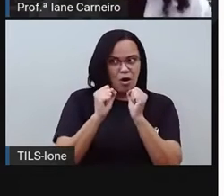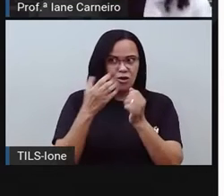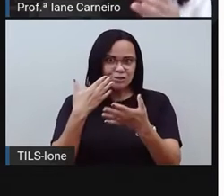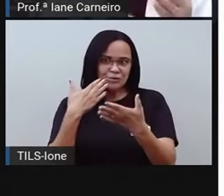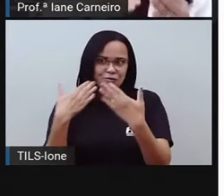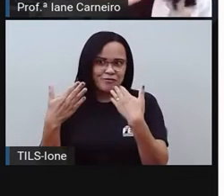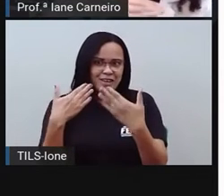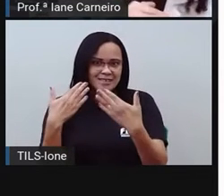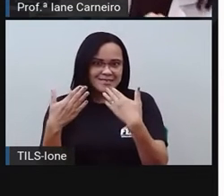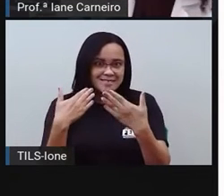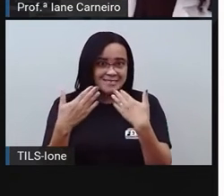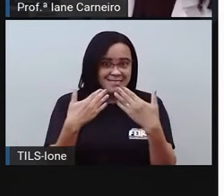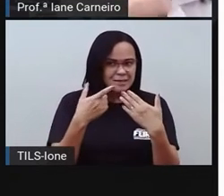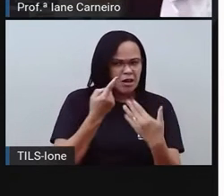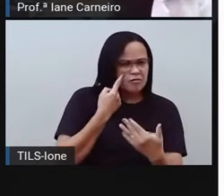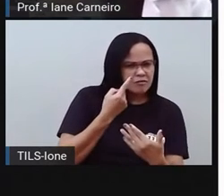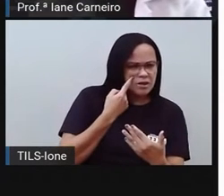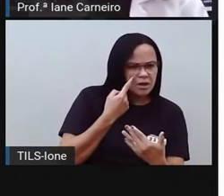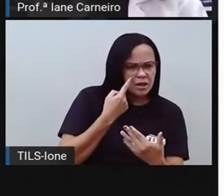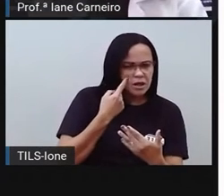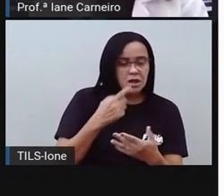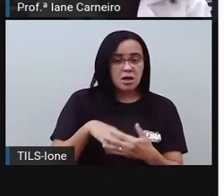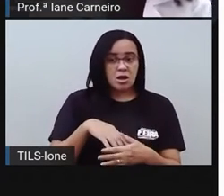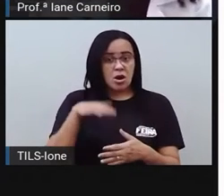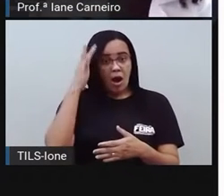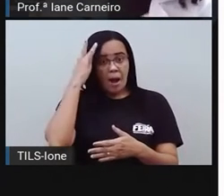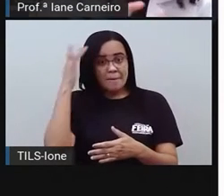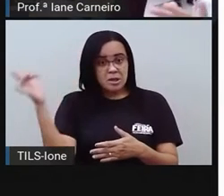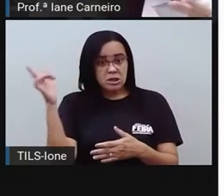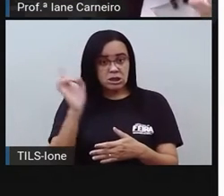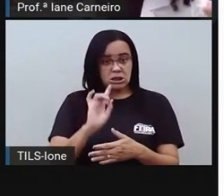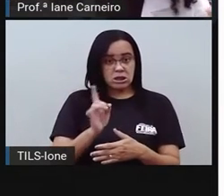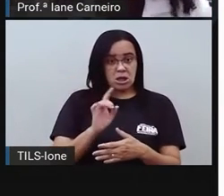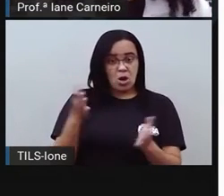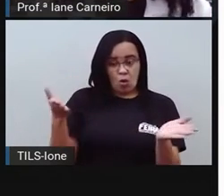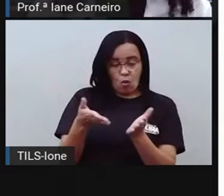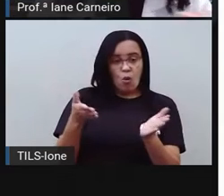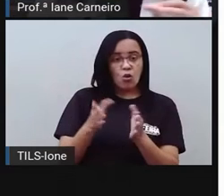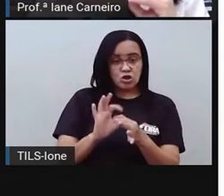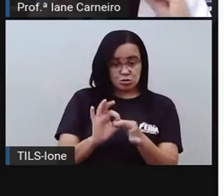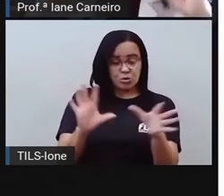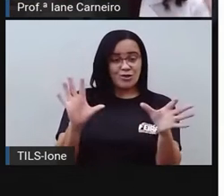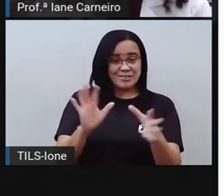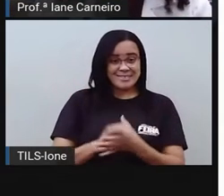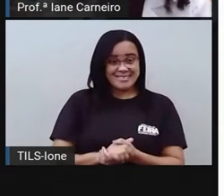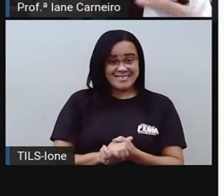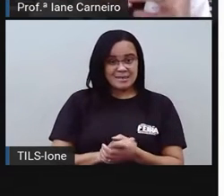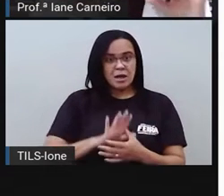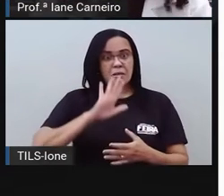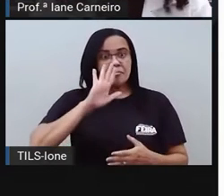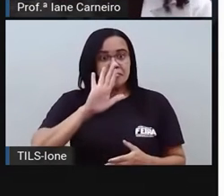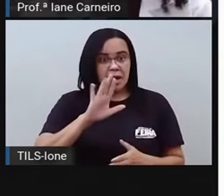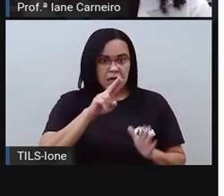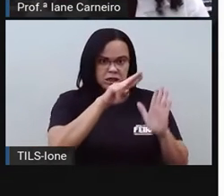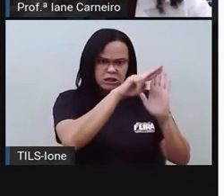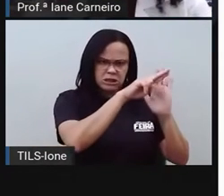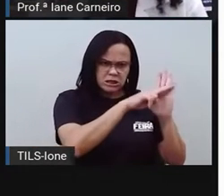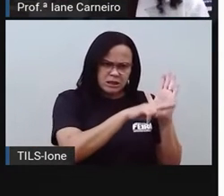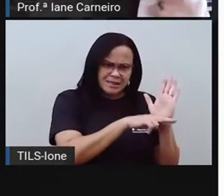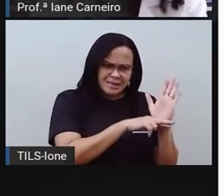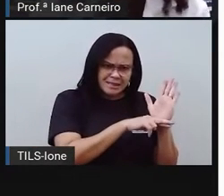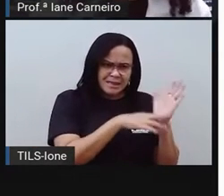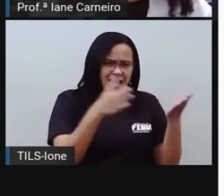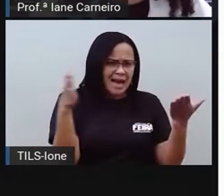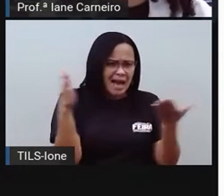né? A gente pode fazer hoje, amanhã não, tá bom? Mas tem regras, tem acordos que não podem